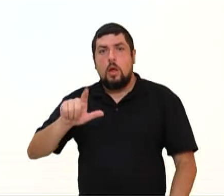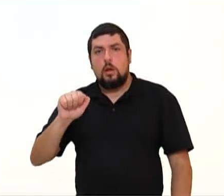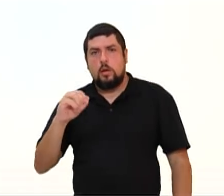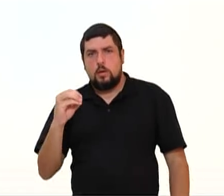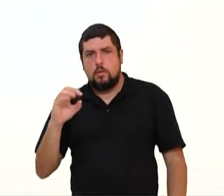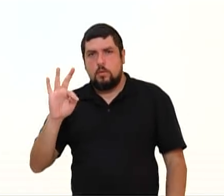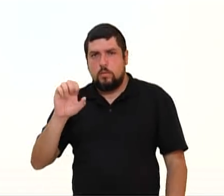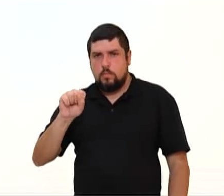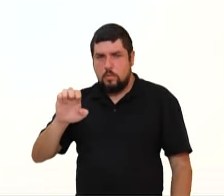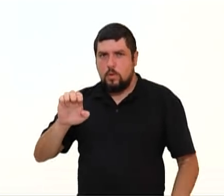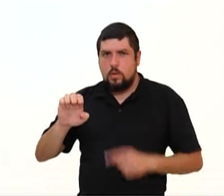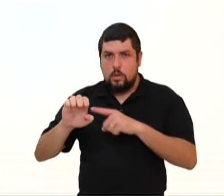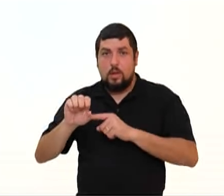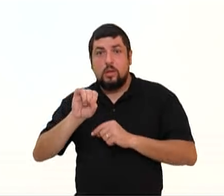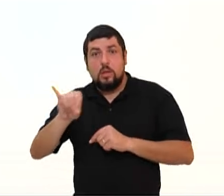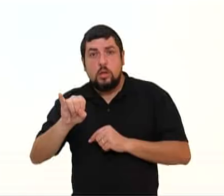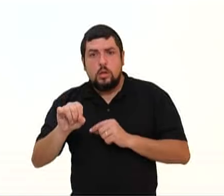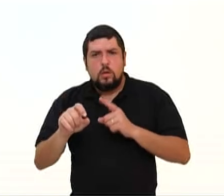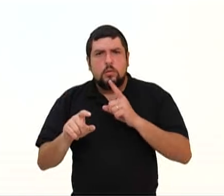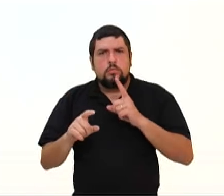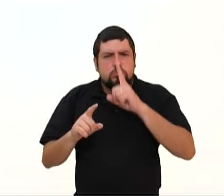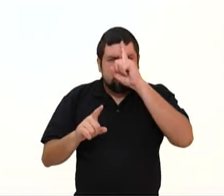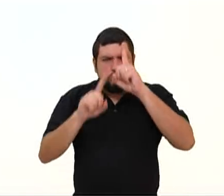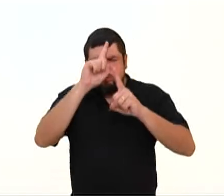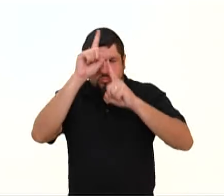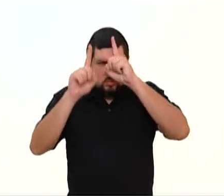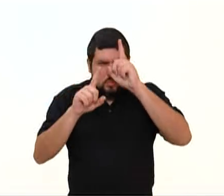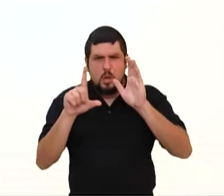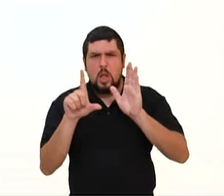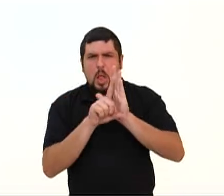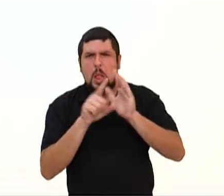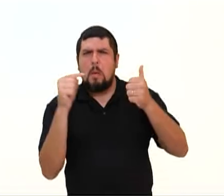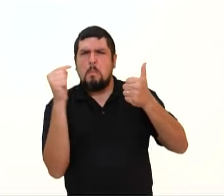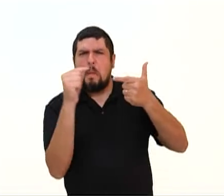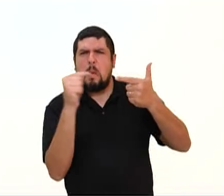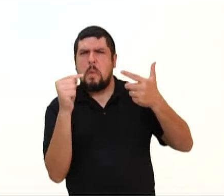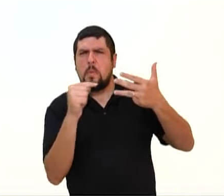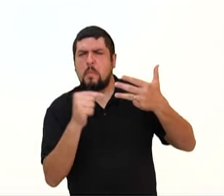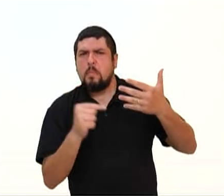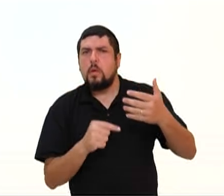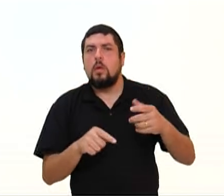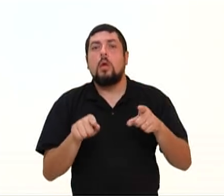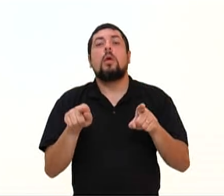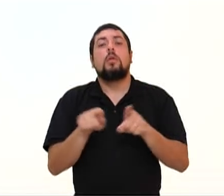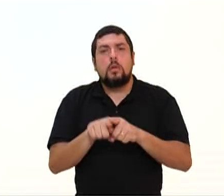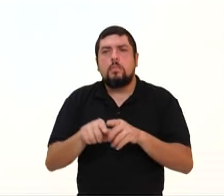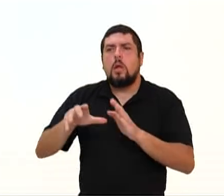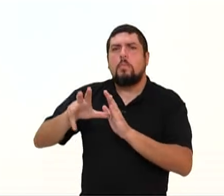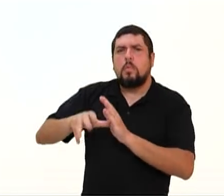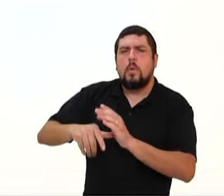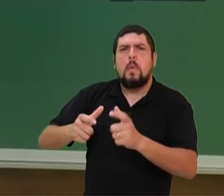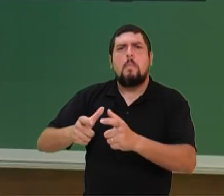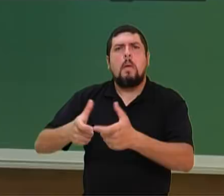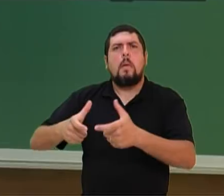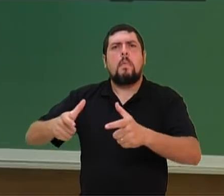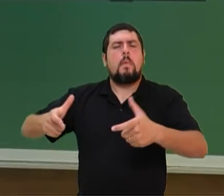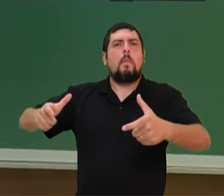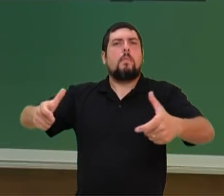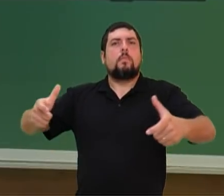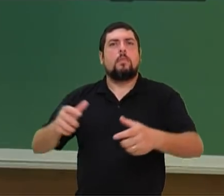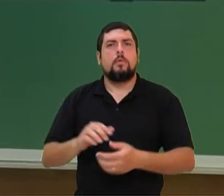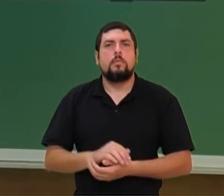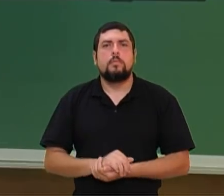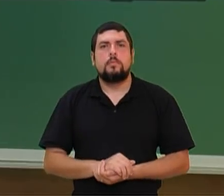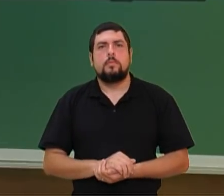quanto mais leis e mandamentos existirem, mais ladrões e bandidos haverá, diz em seu livro, no Tao Te